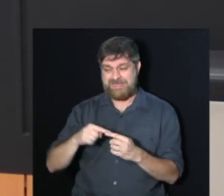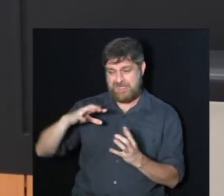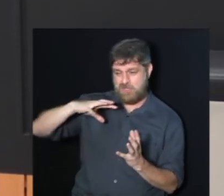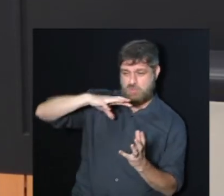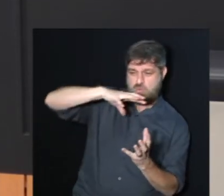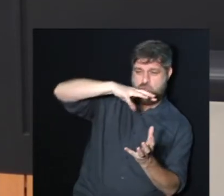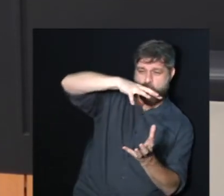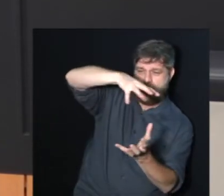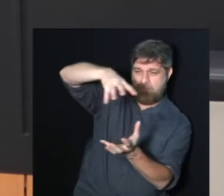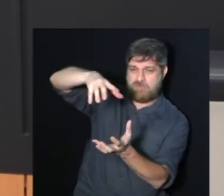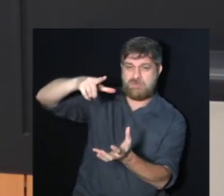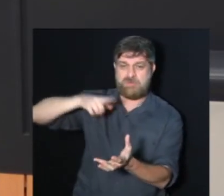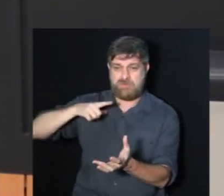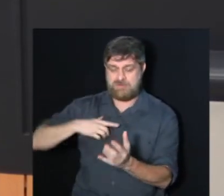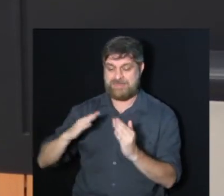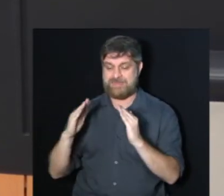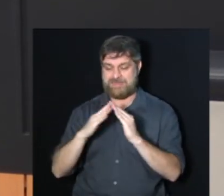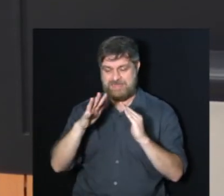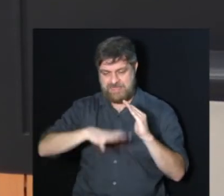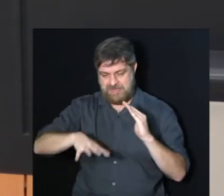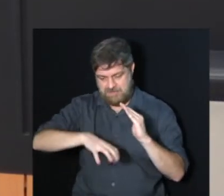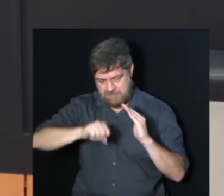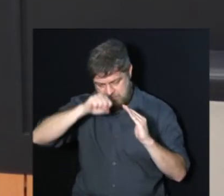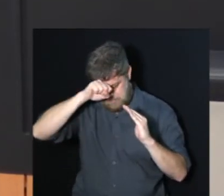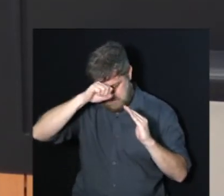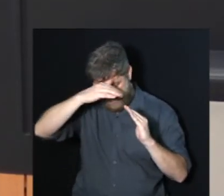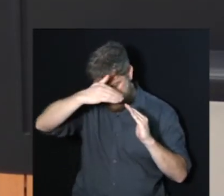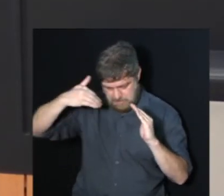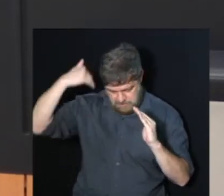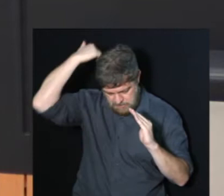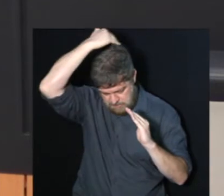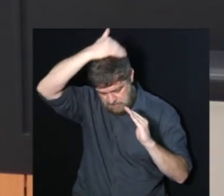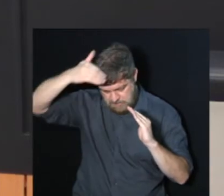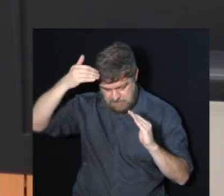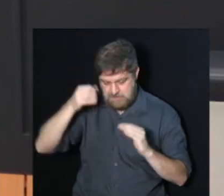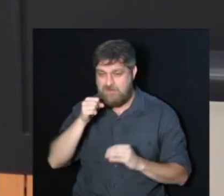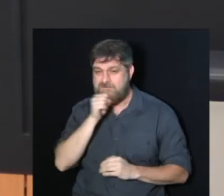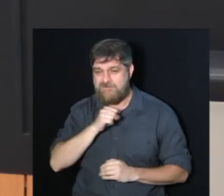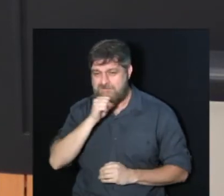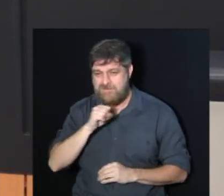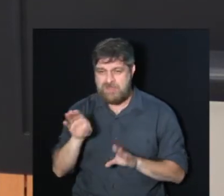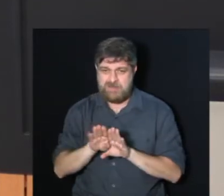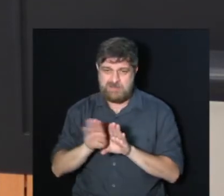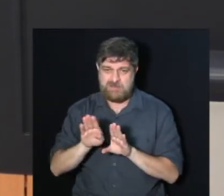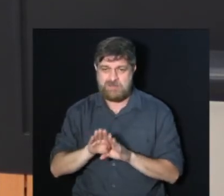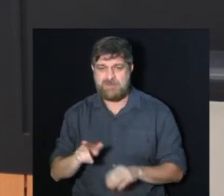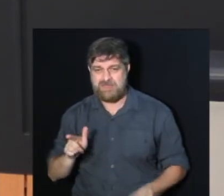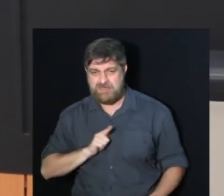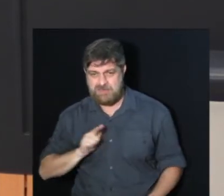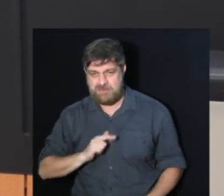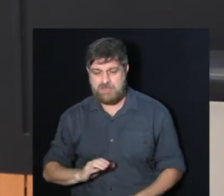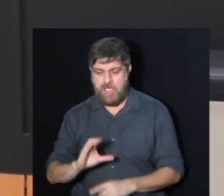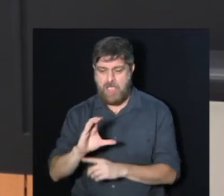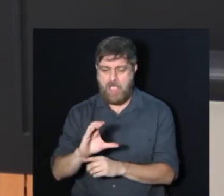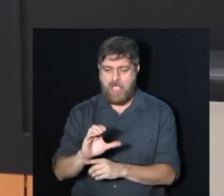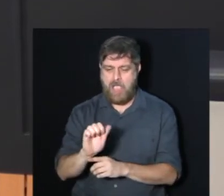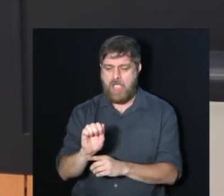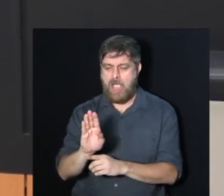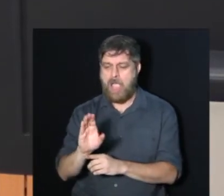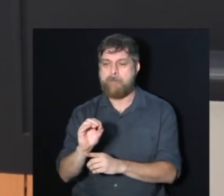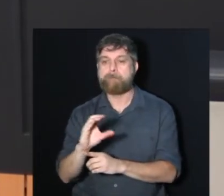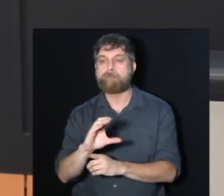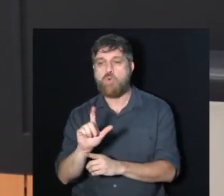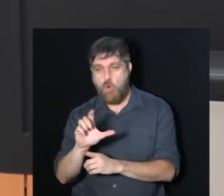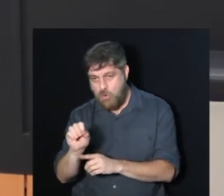planeta nós temos caboclos, pais e mães velhas, caboclos e caboclas, né? Pais e mães velhas,